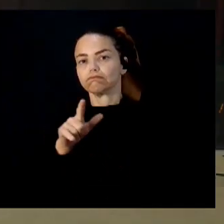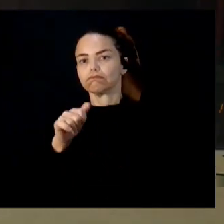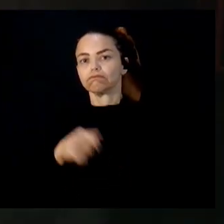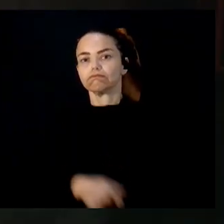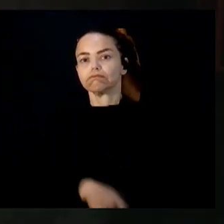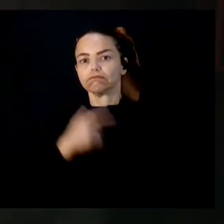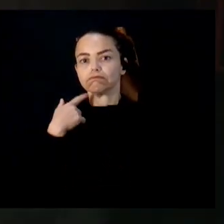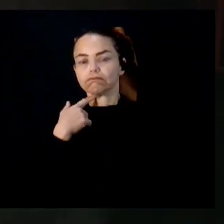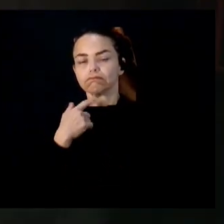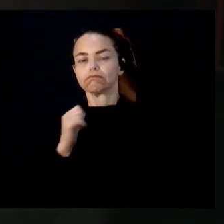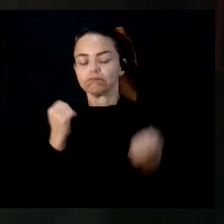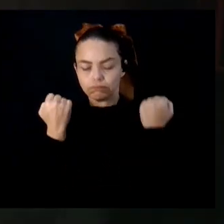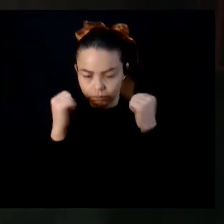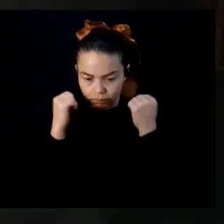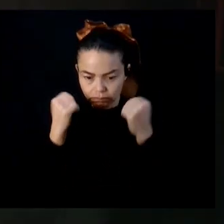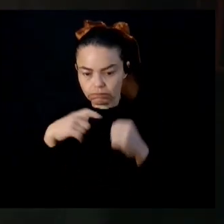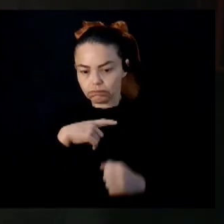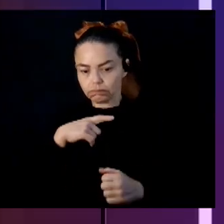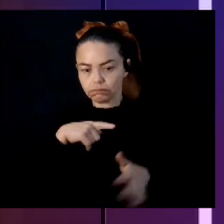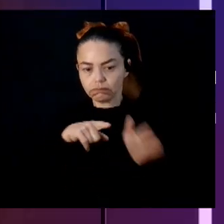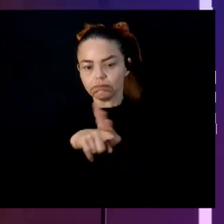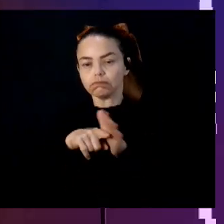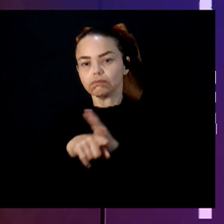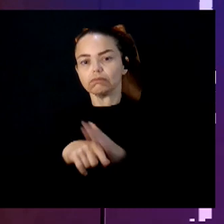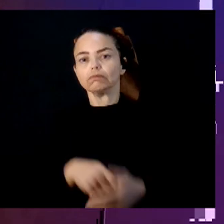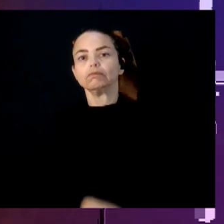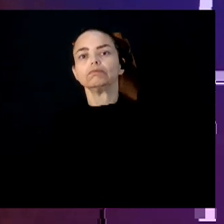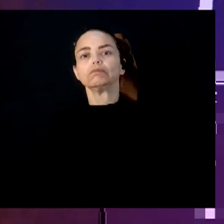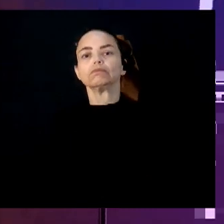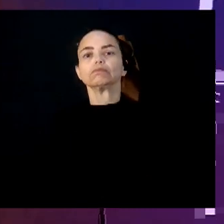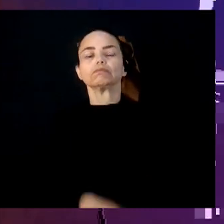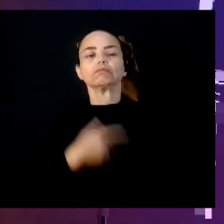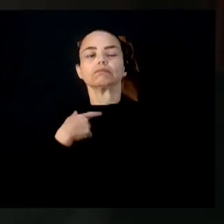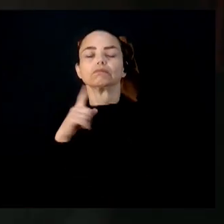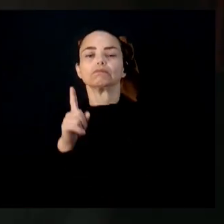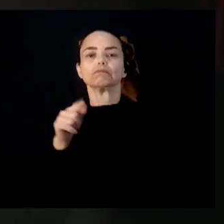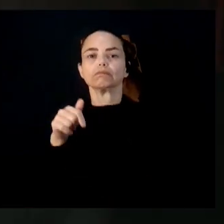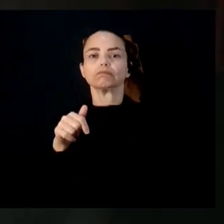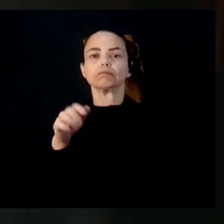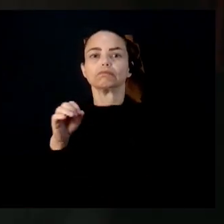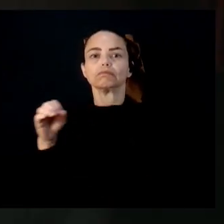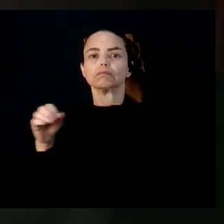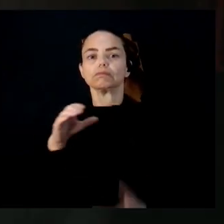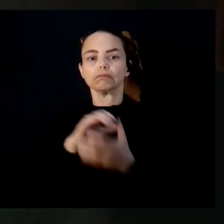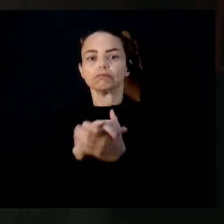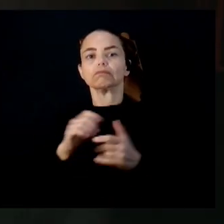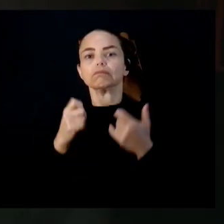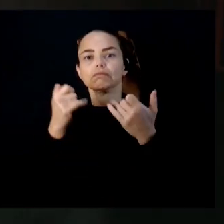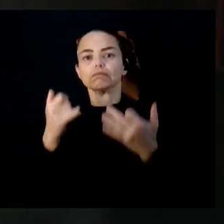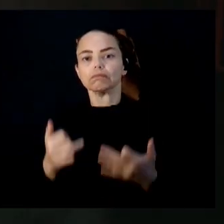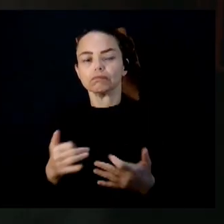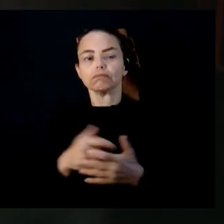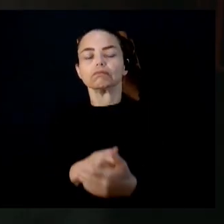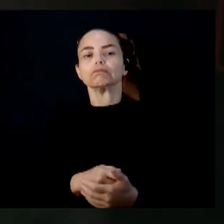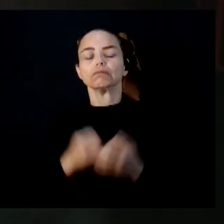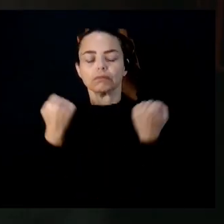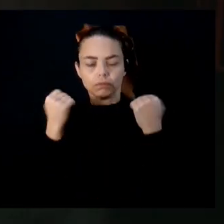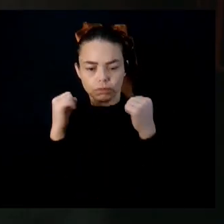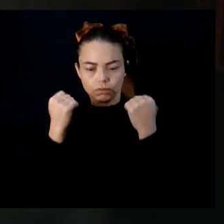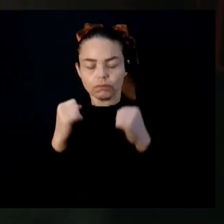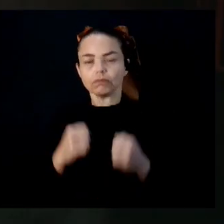atividade física. A gente tem uma pesquisa recente, feita com 1.700 casais, falando que a atividade física